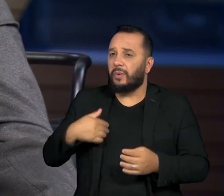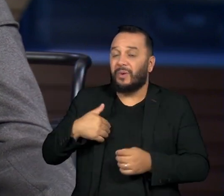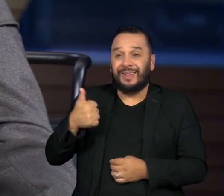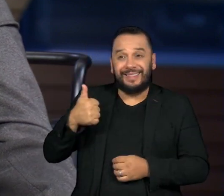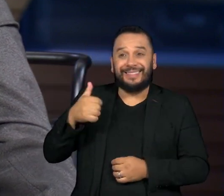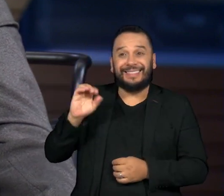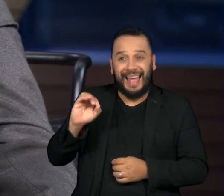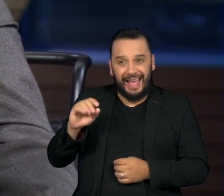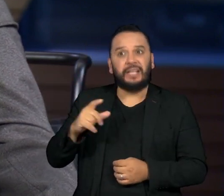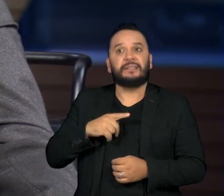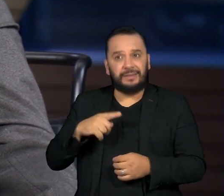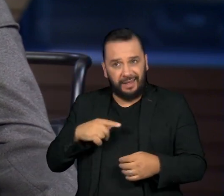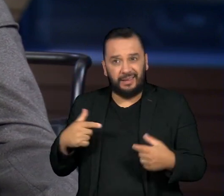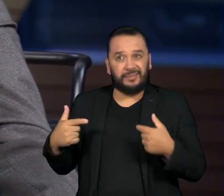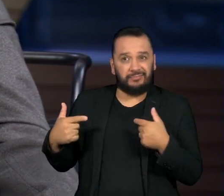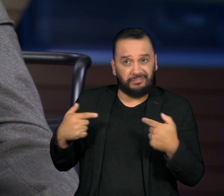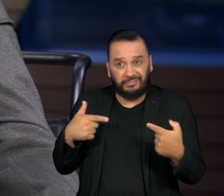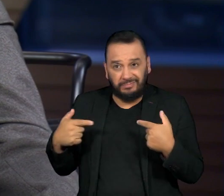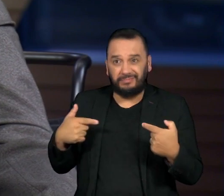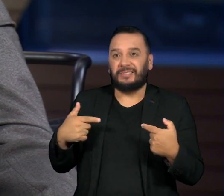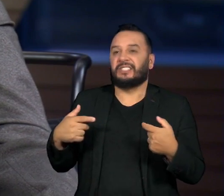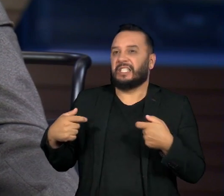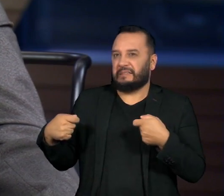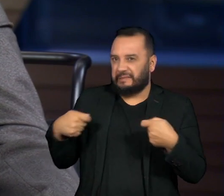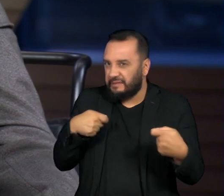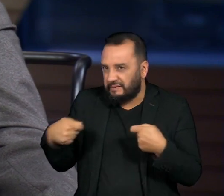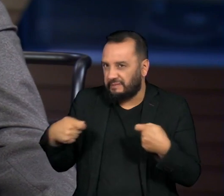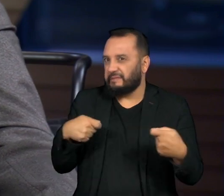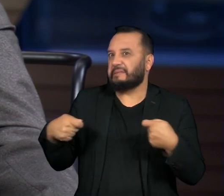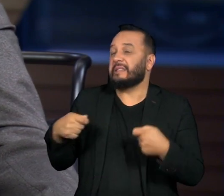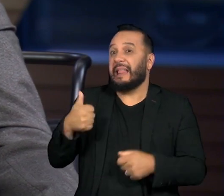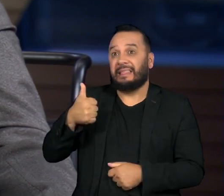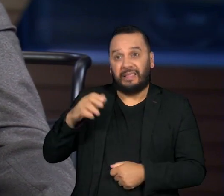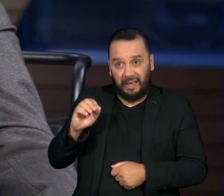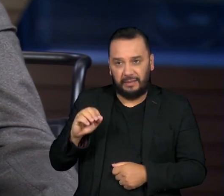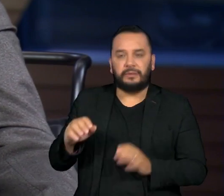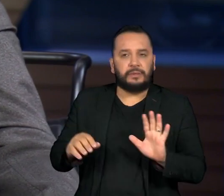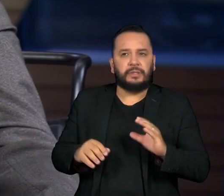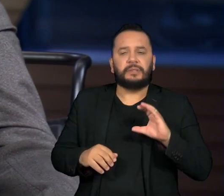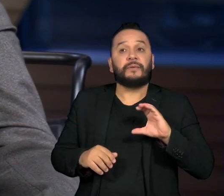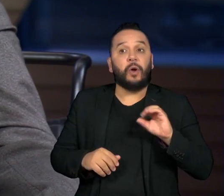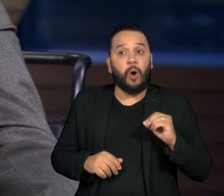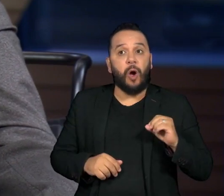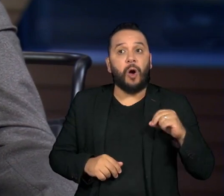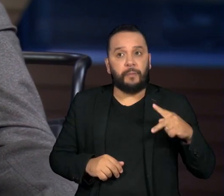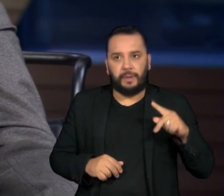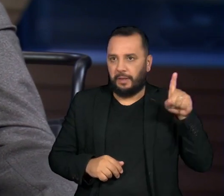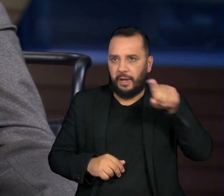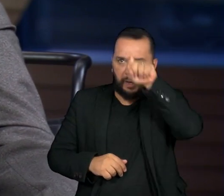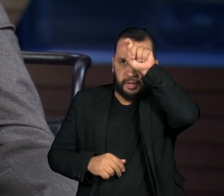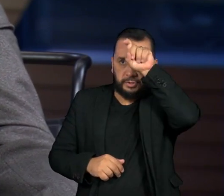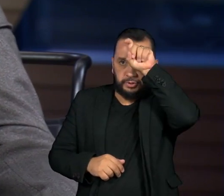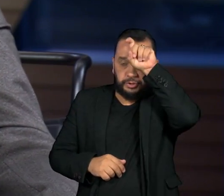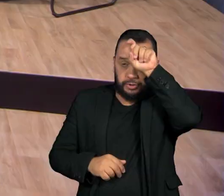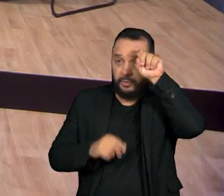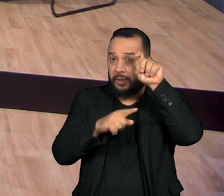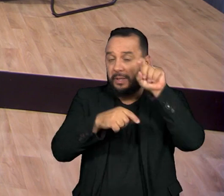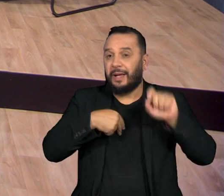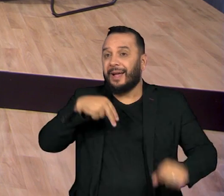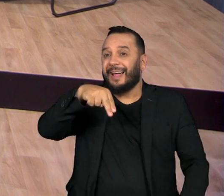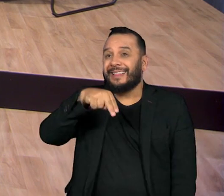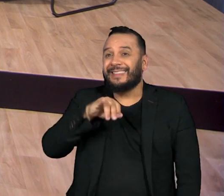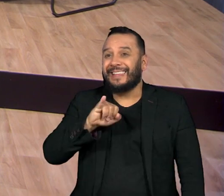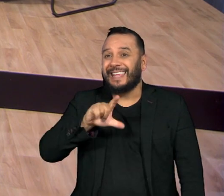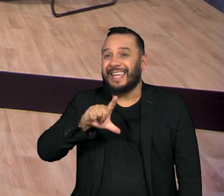grandes conflitos, inclusive. Recentemente, nós tivemos a COP em Sharm el-Sheikh, no Egito. A bacia do Nilo é uma